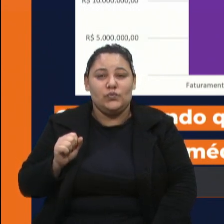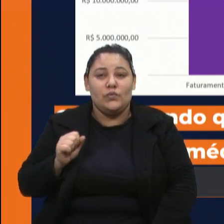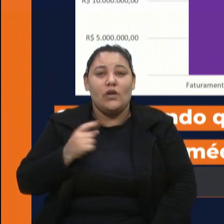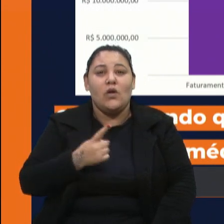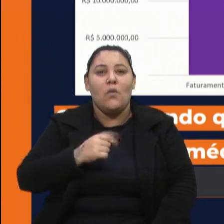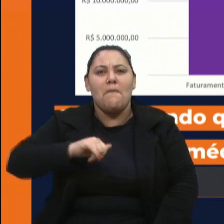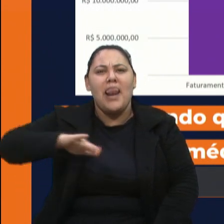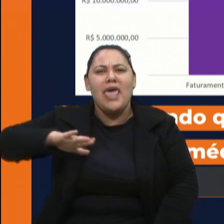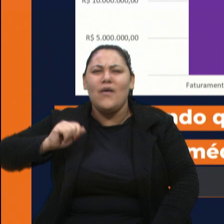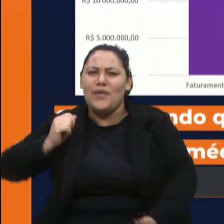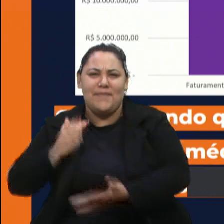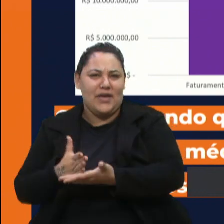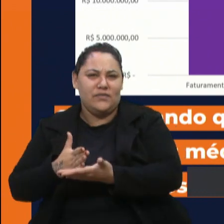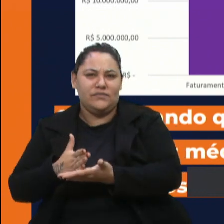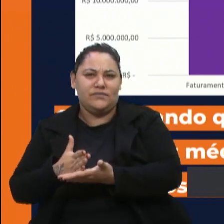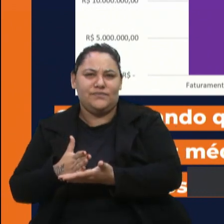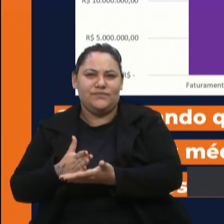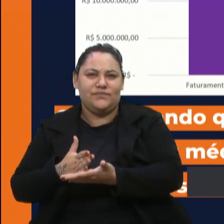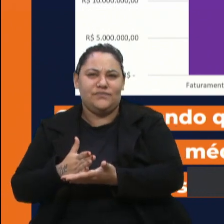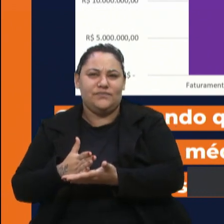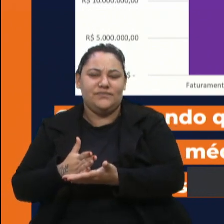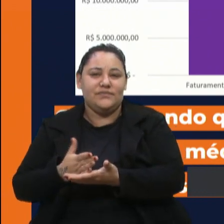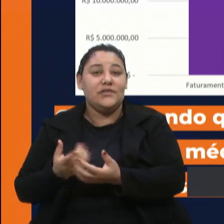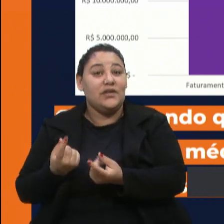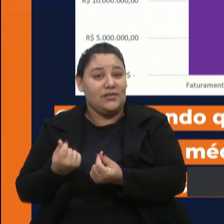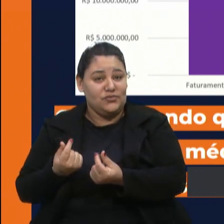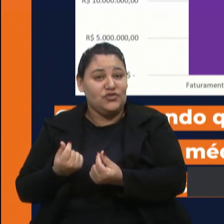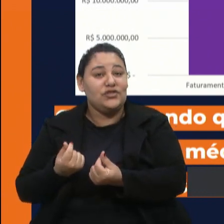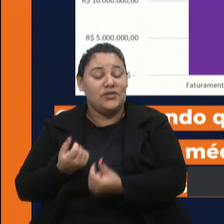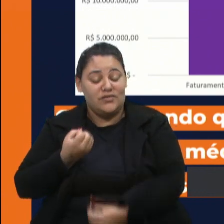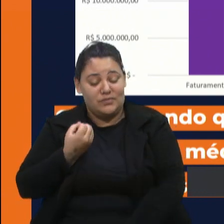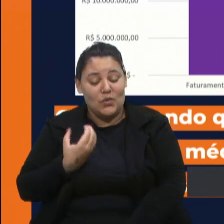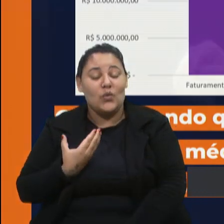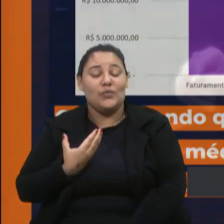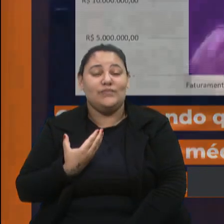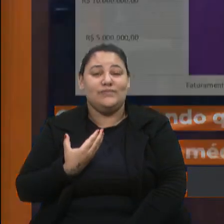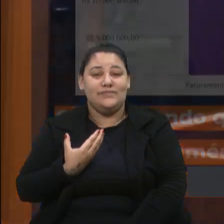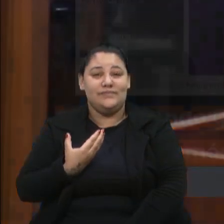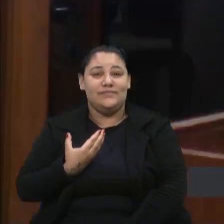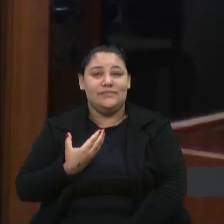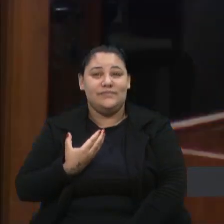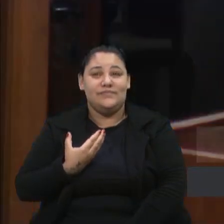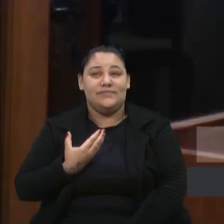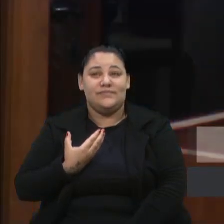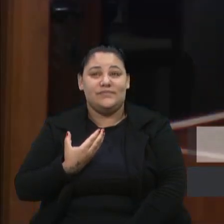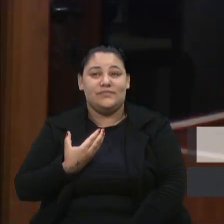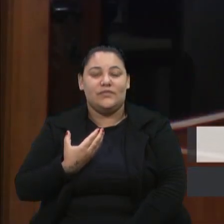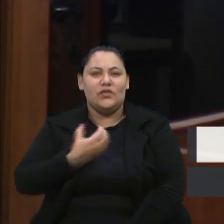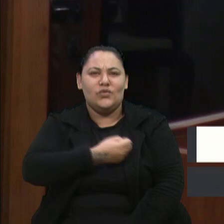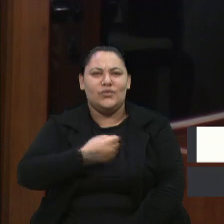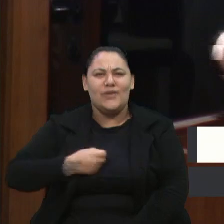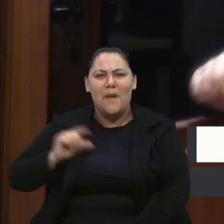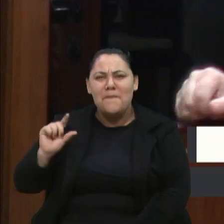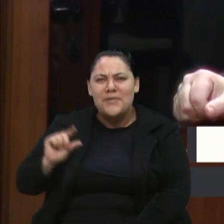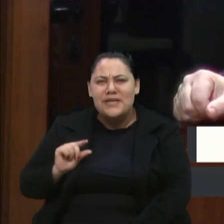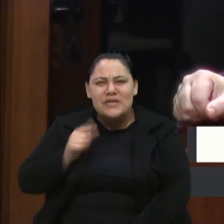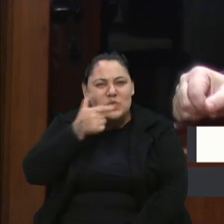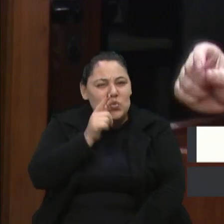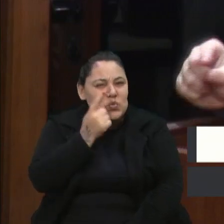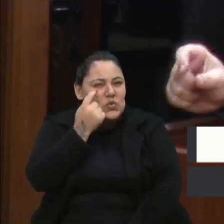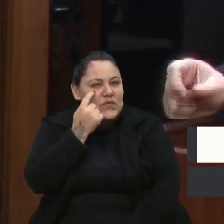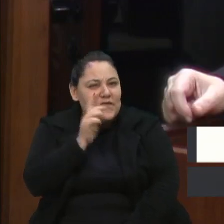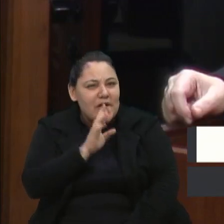R$ 1,5 milhão. É uma grana considerável. R$ 1,5 milhão, né? Que os númerozinhos ficaram muito pequenininhos ali, não deu para